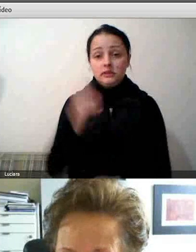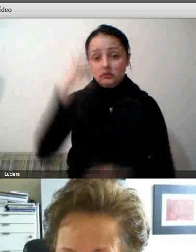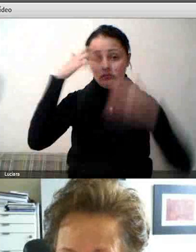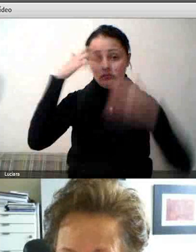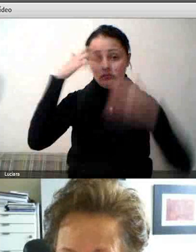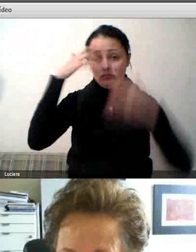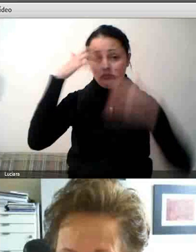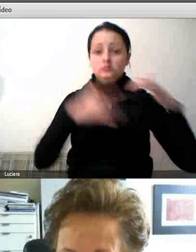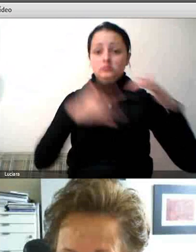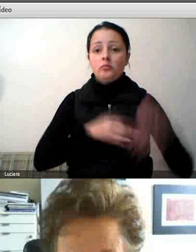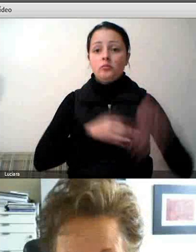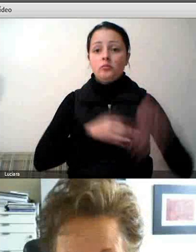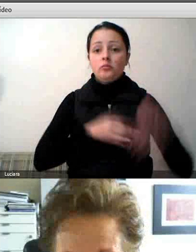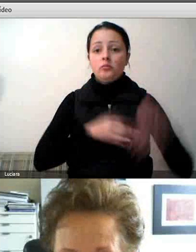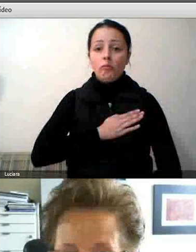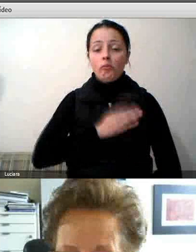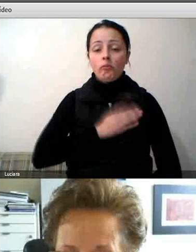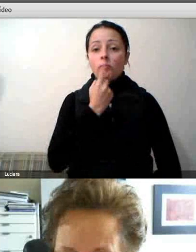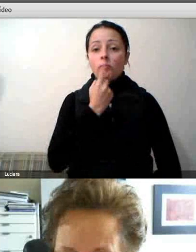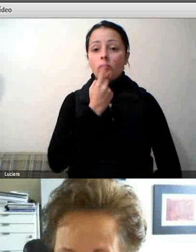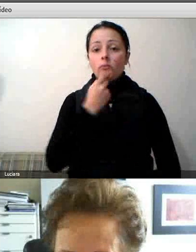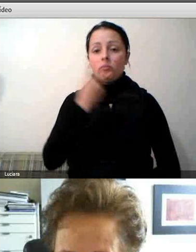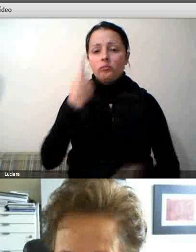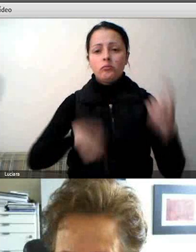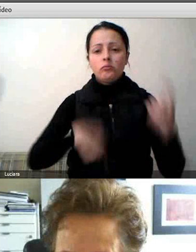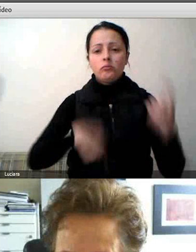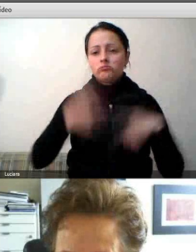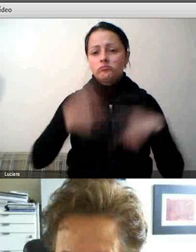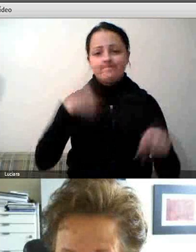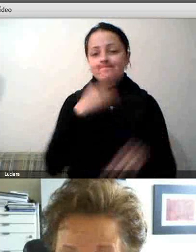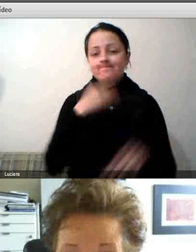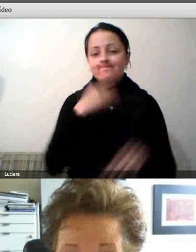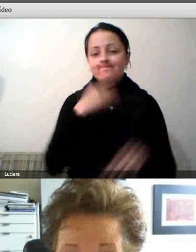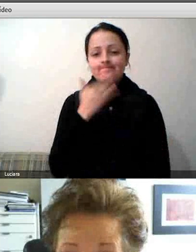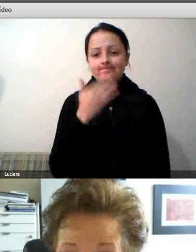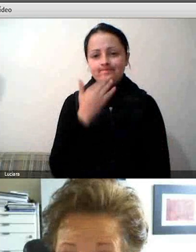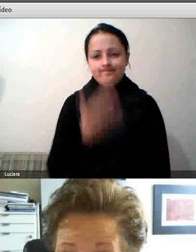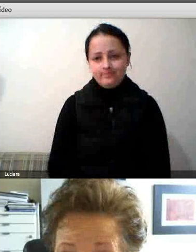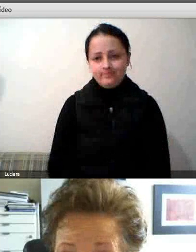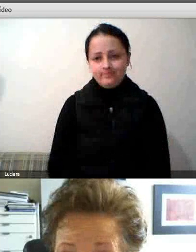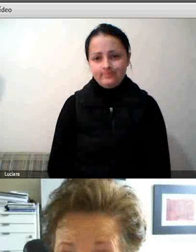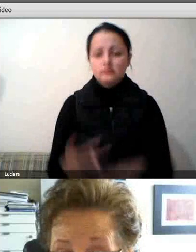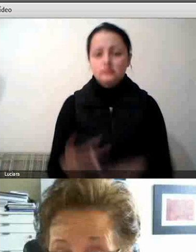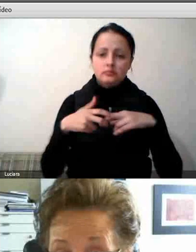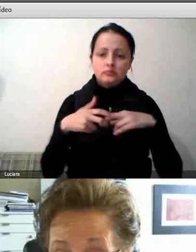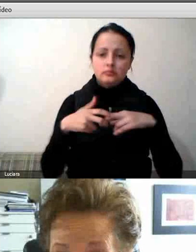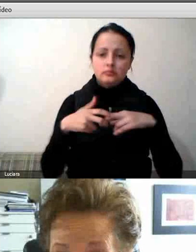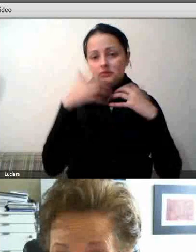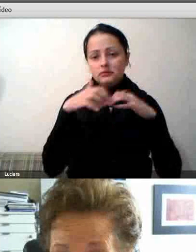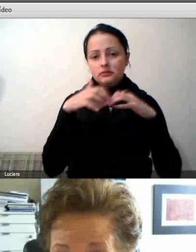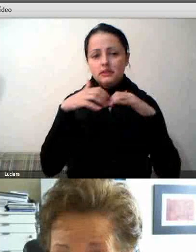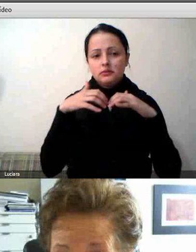descansar? Vocês têm palpite? O cérebro não pode parar nunca.